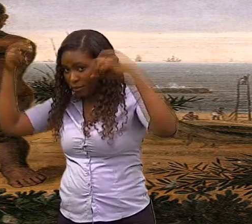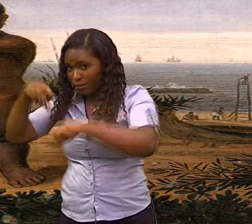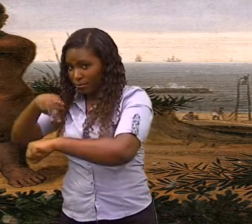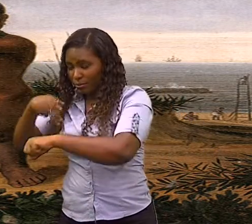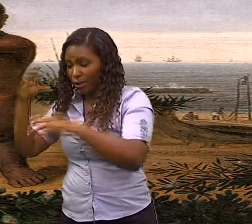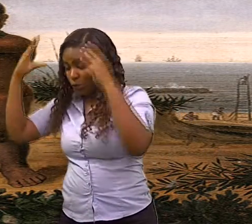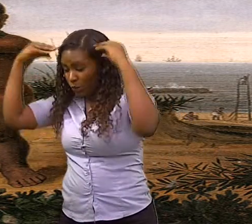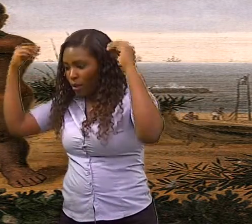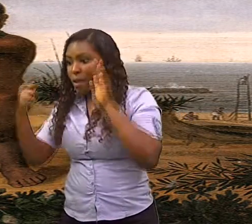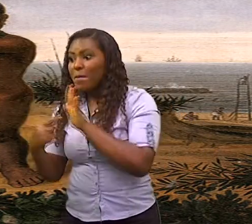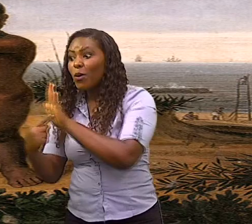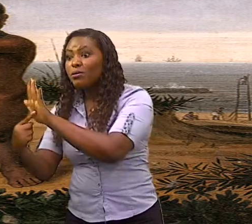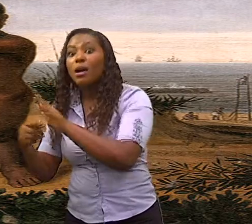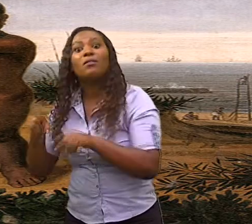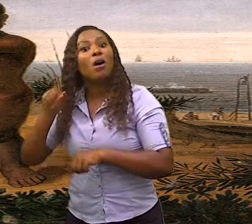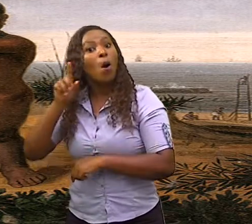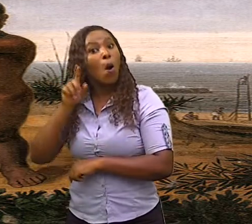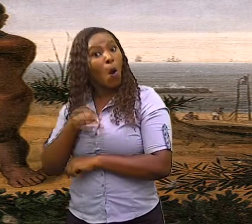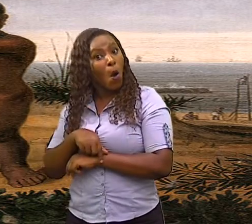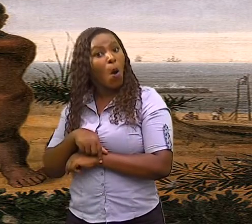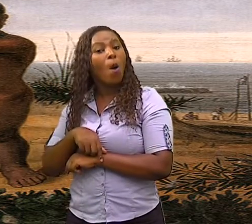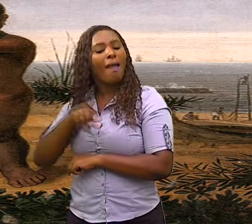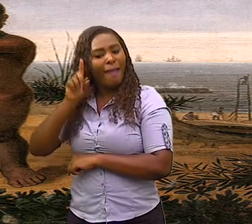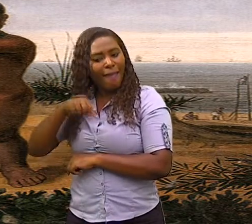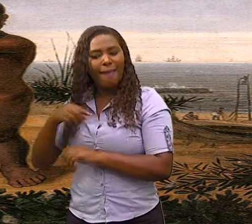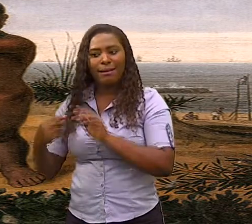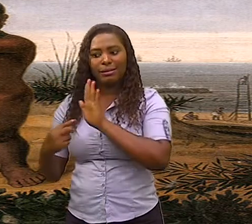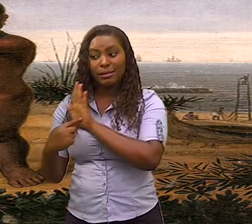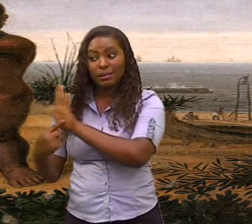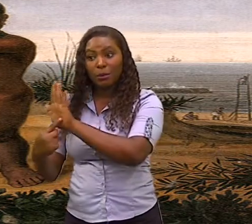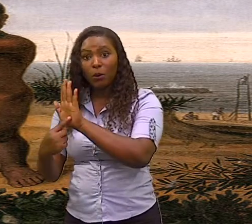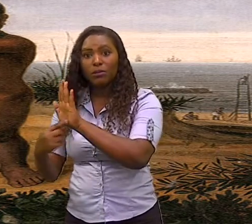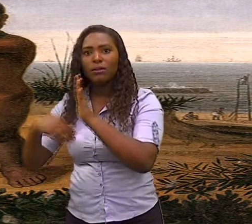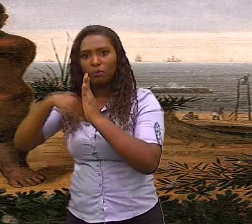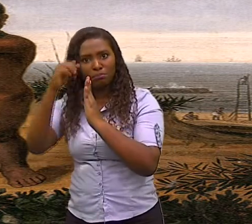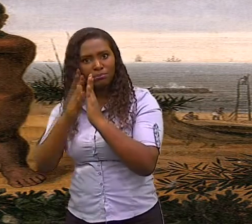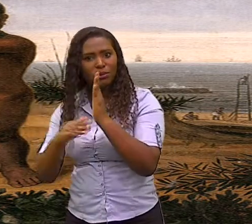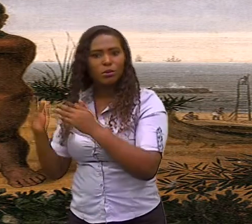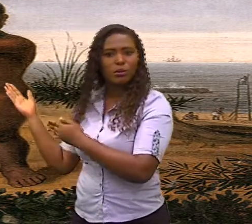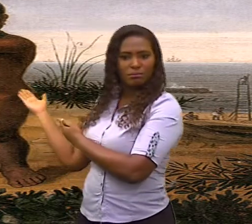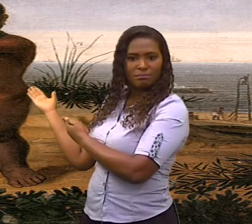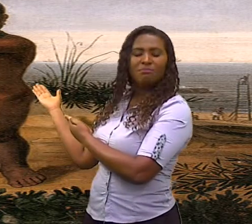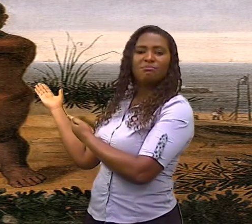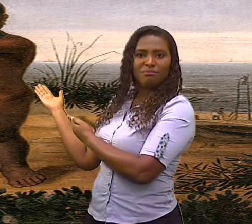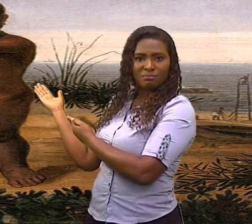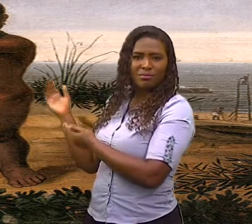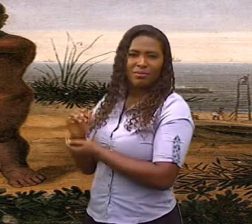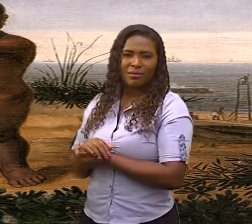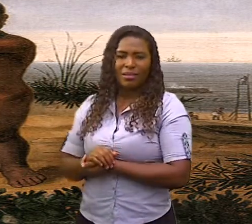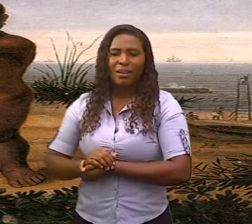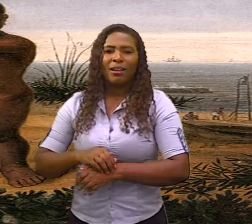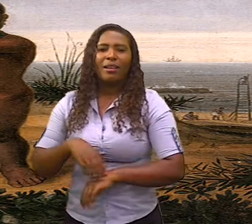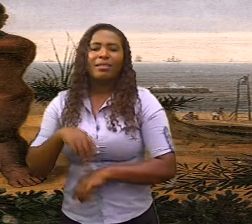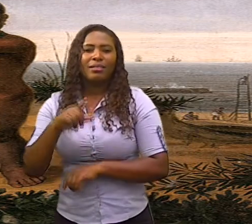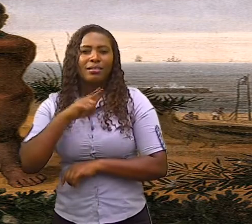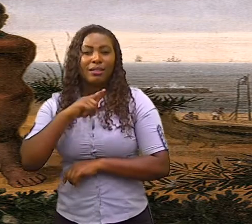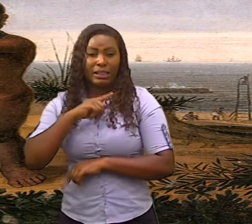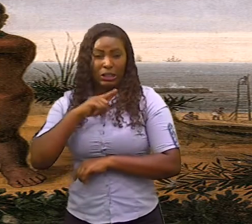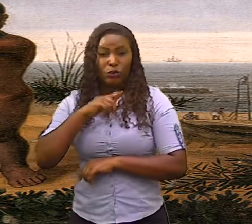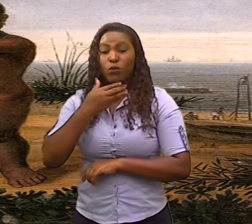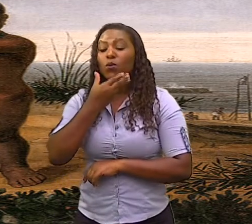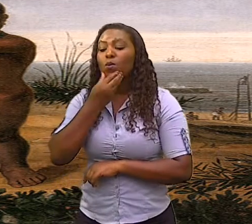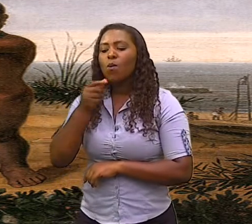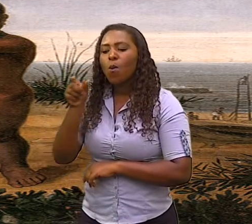na missão, né, artística, veio um holandês, que é Maurício de Nassau, ele veio e trouxe todo